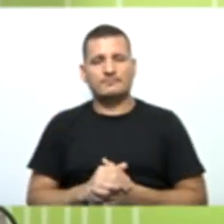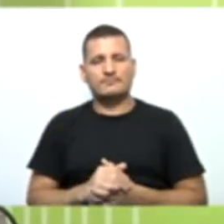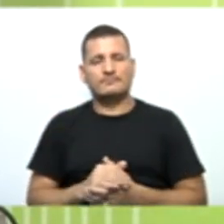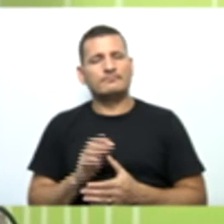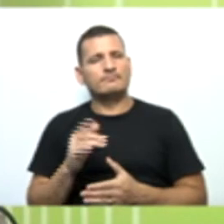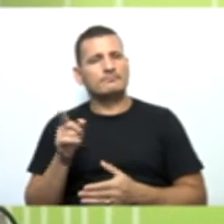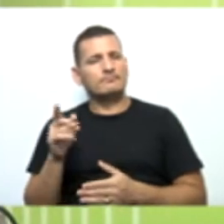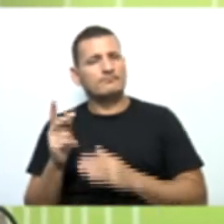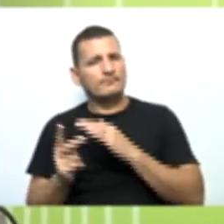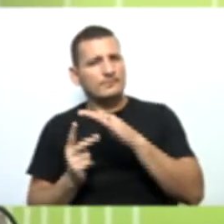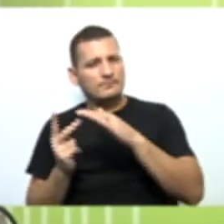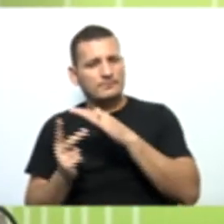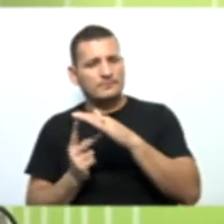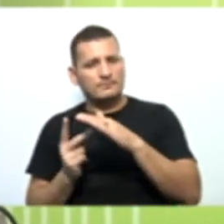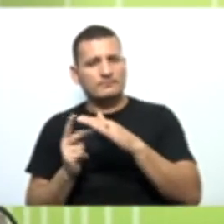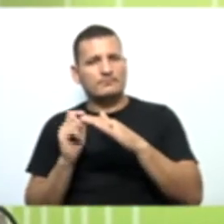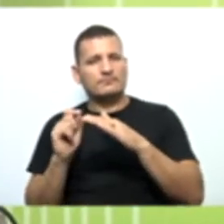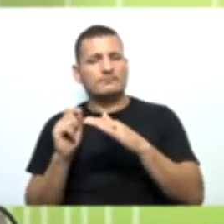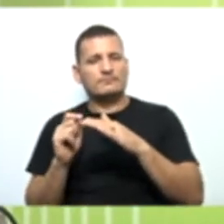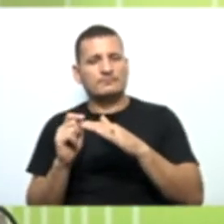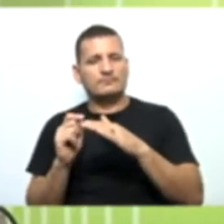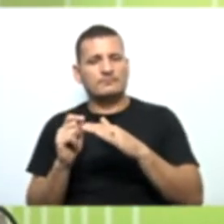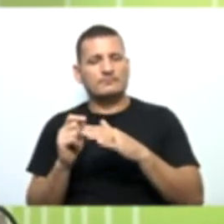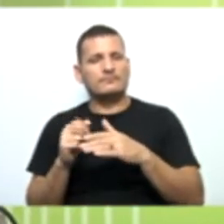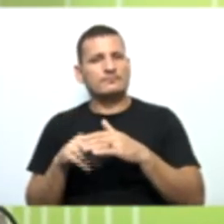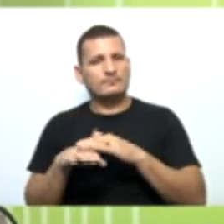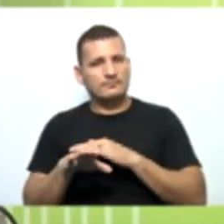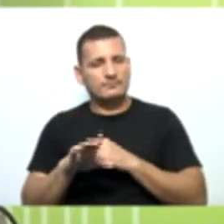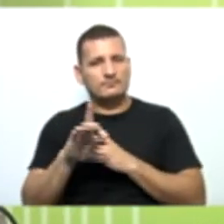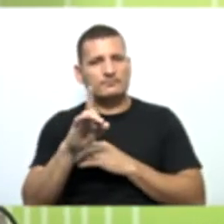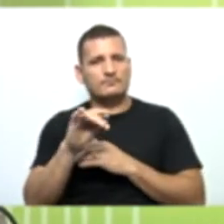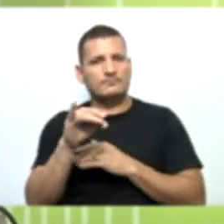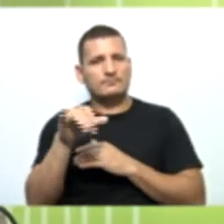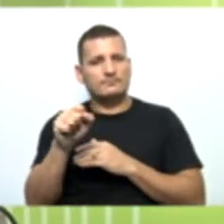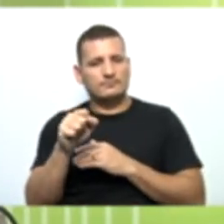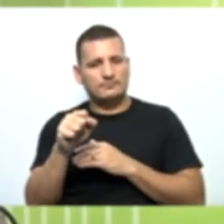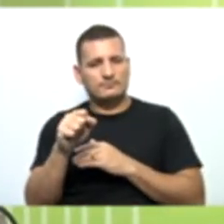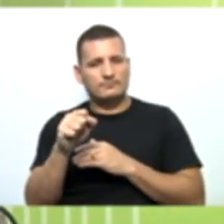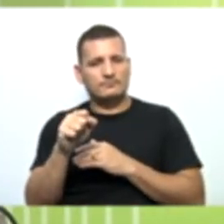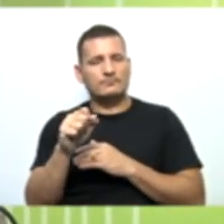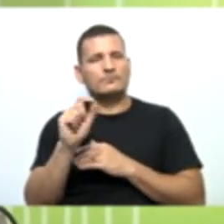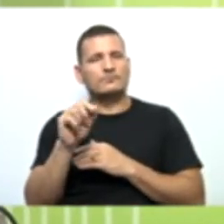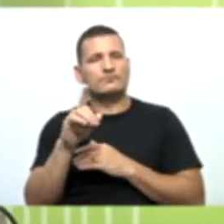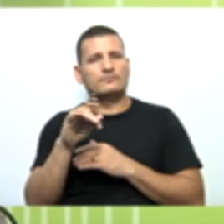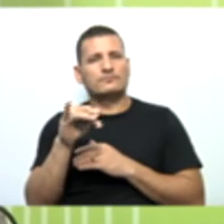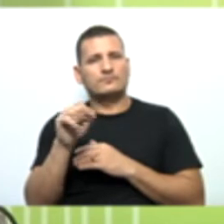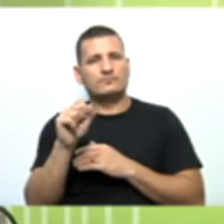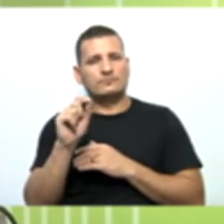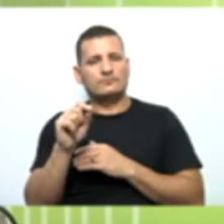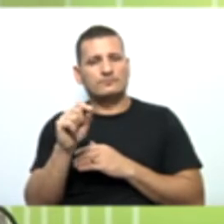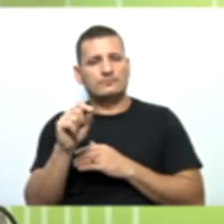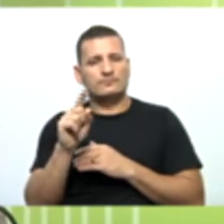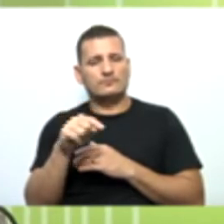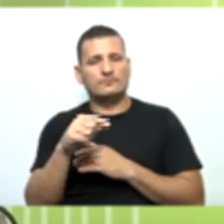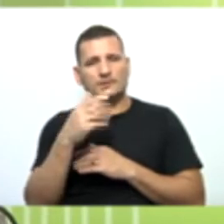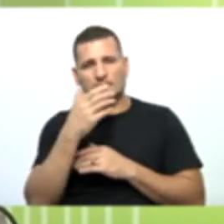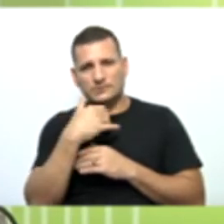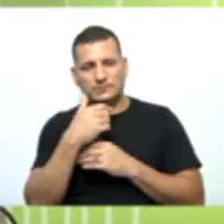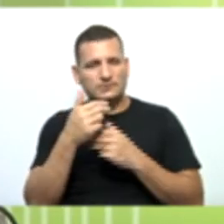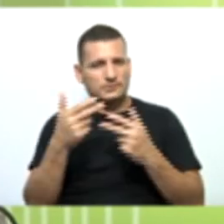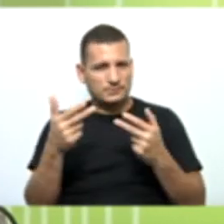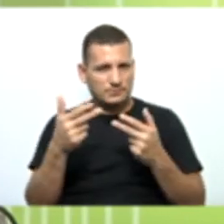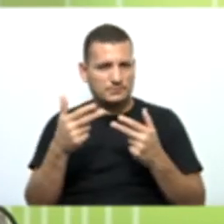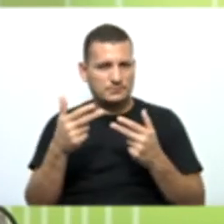na vitamina diz que eu tenho que entrar dados. Então, os dados são o quê? São os